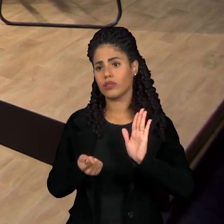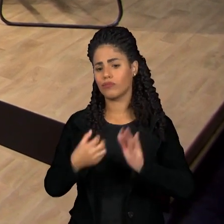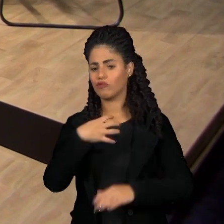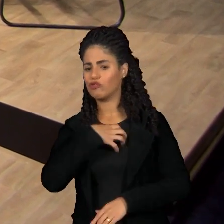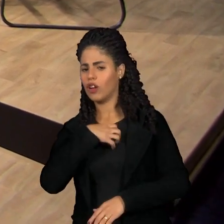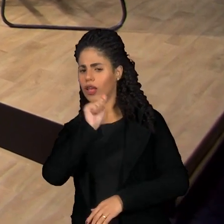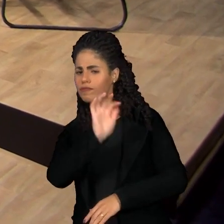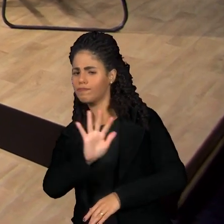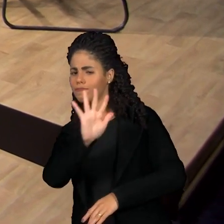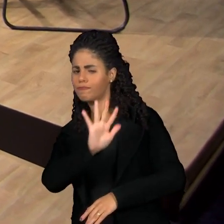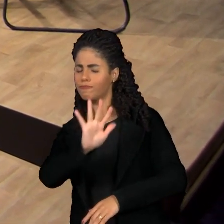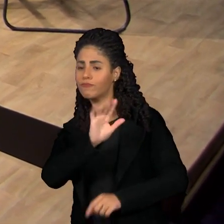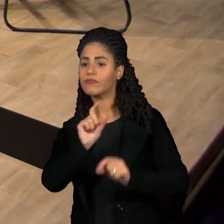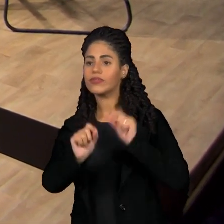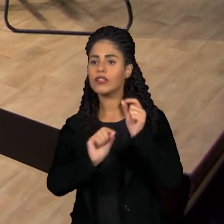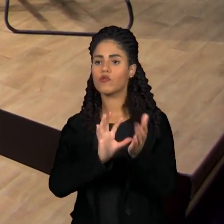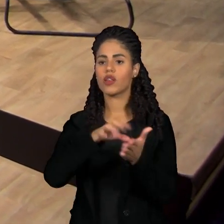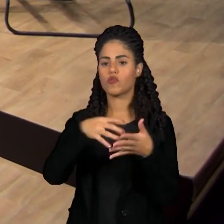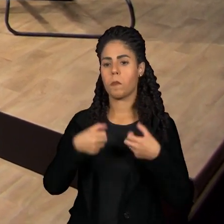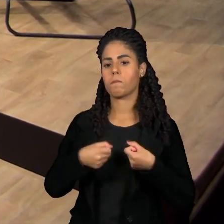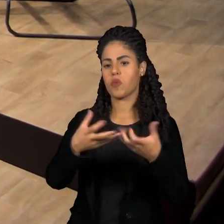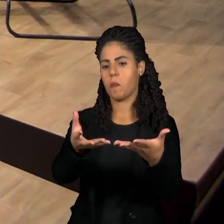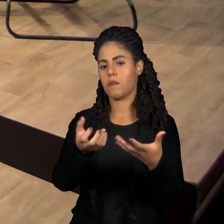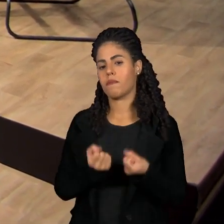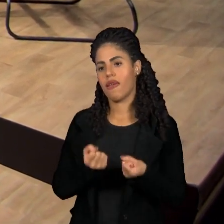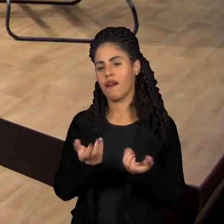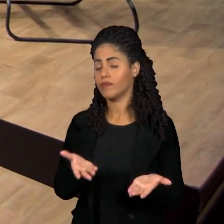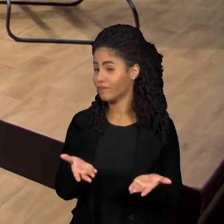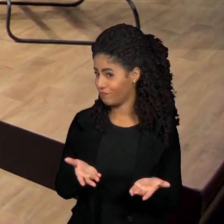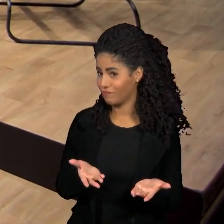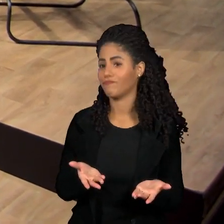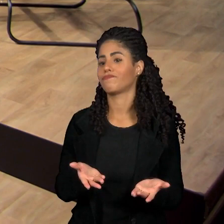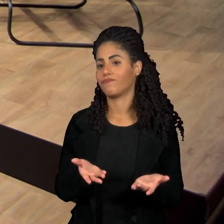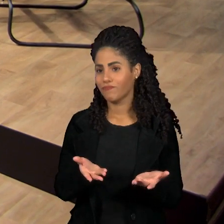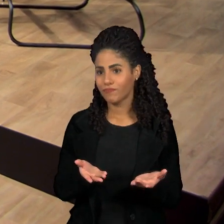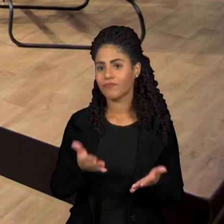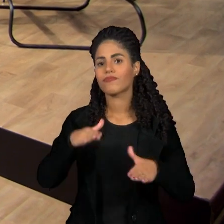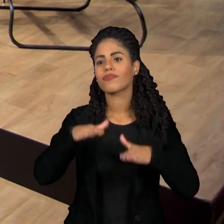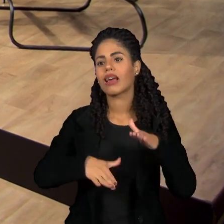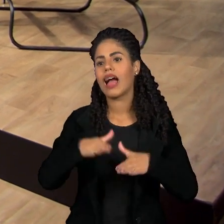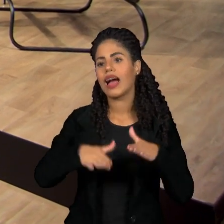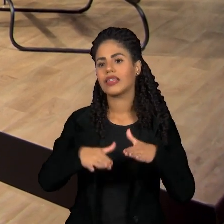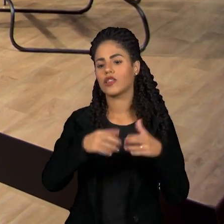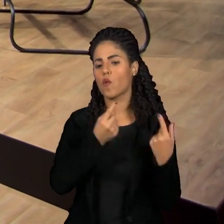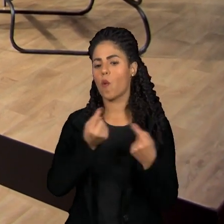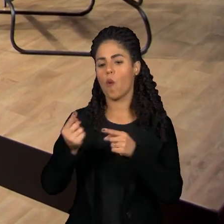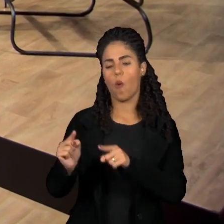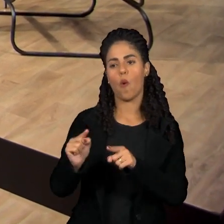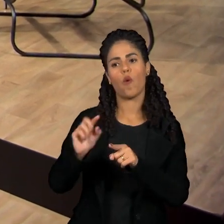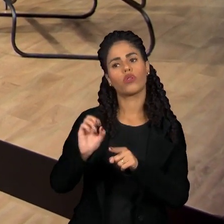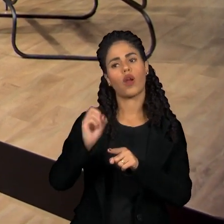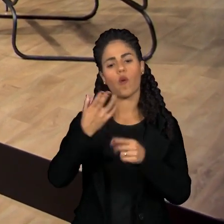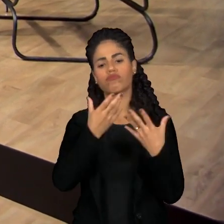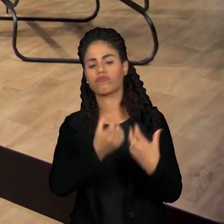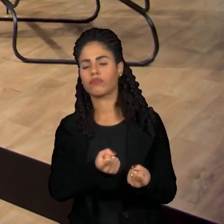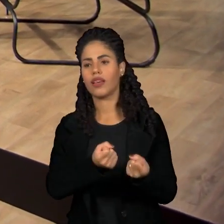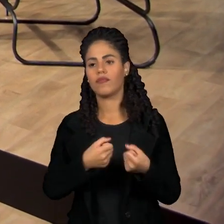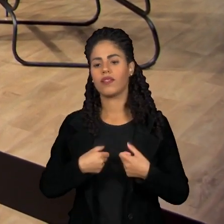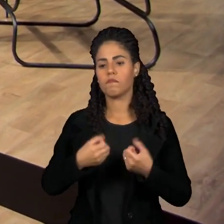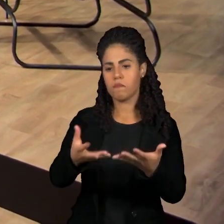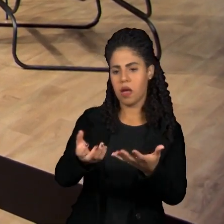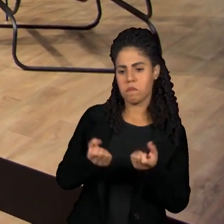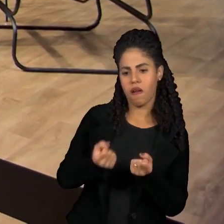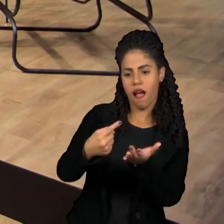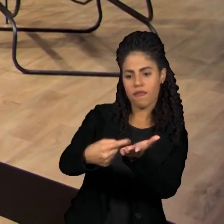mais reforçada ainda do toma lá da cá, quer dizer, ele, ao invés de dizer que isso é contra, etc., ele